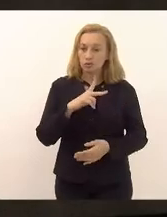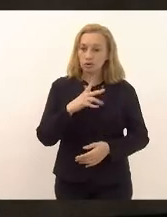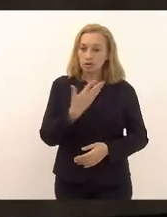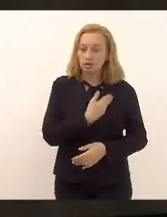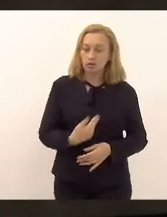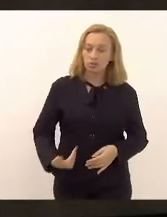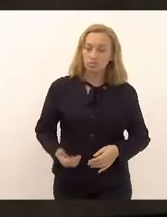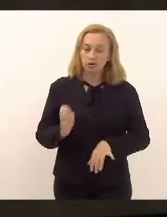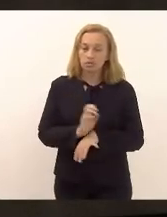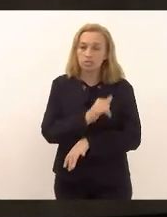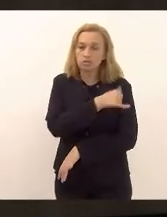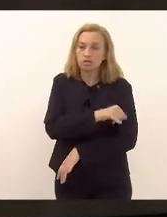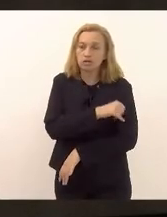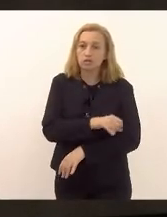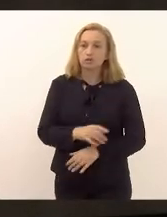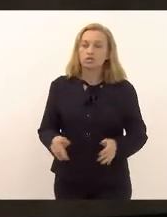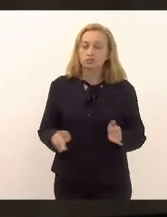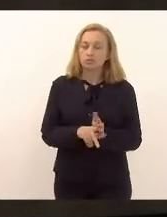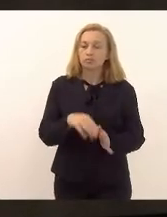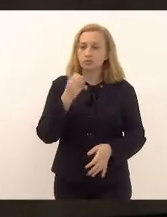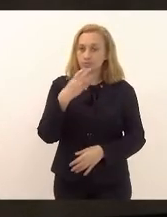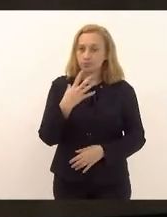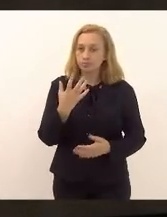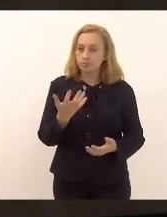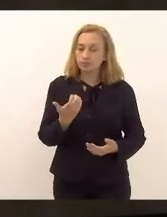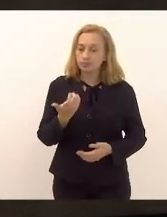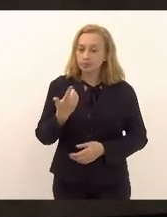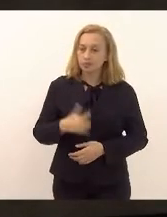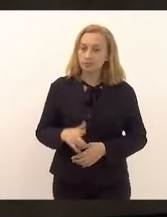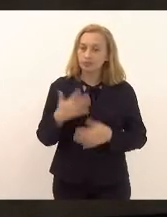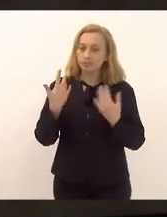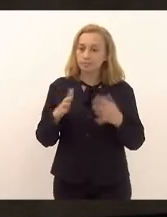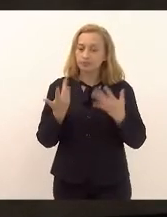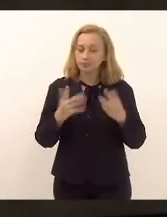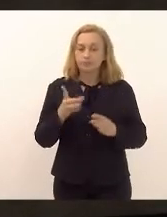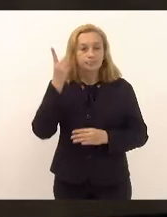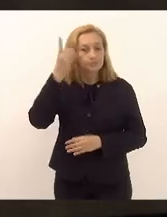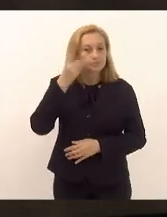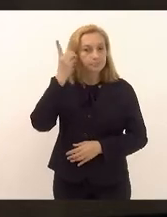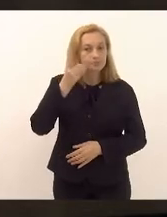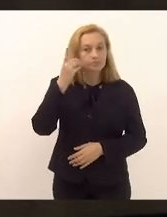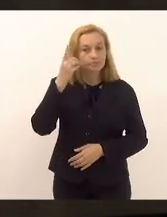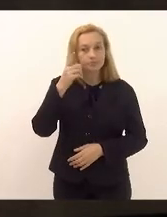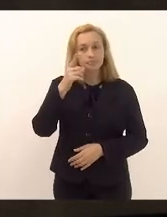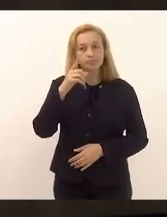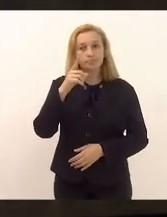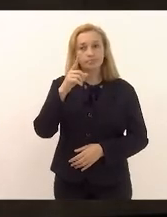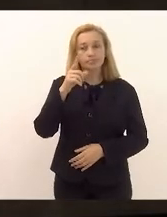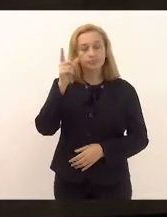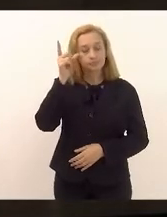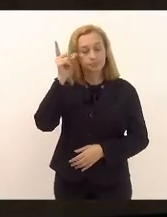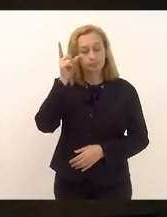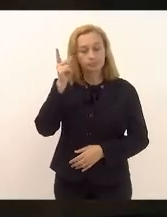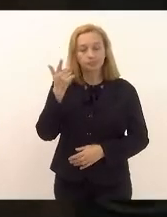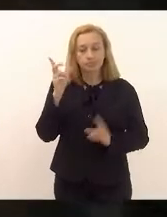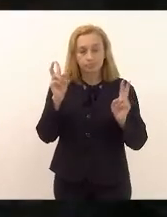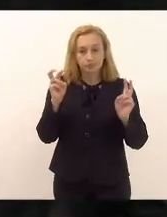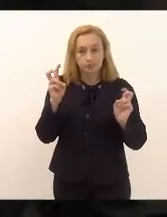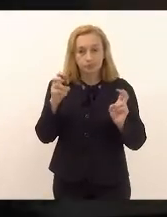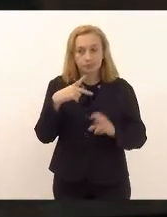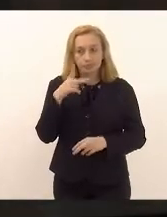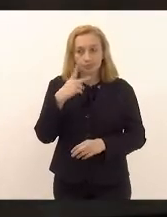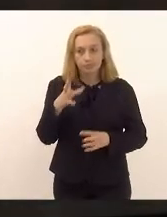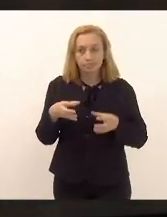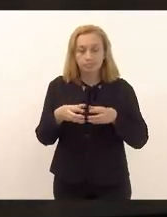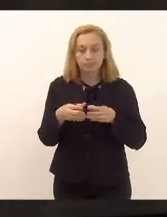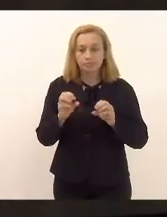Janeiro. O projeto é muito bom, quero mais uma vez parabenizar a deputada Lucinha por esse projeto. É um tema que a gente tem abordado na